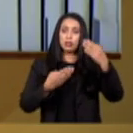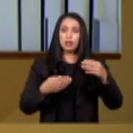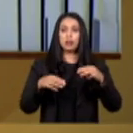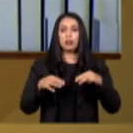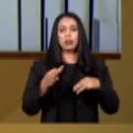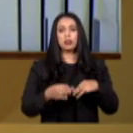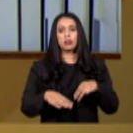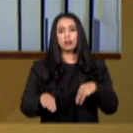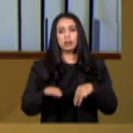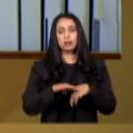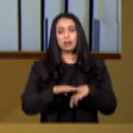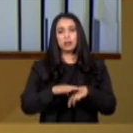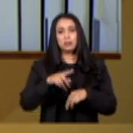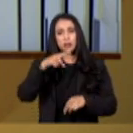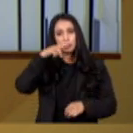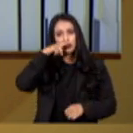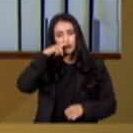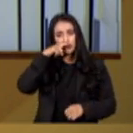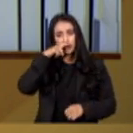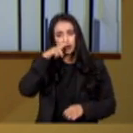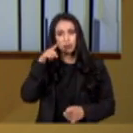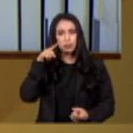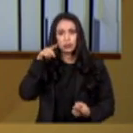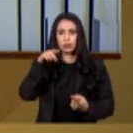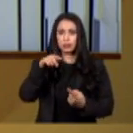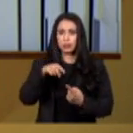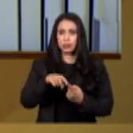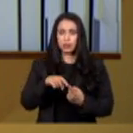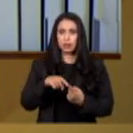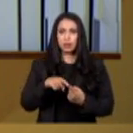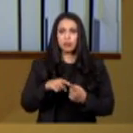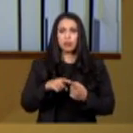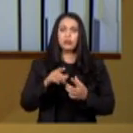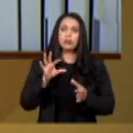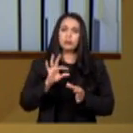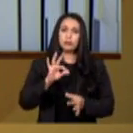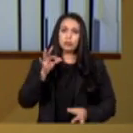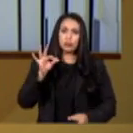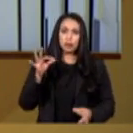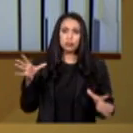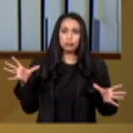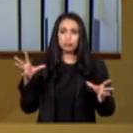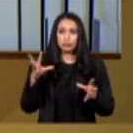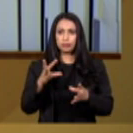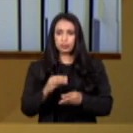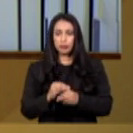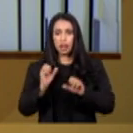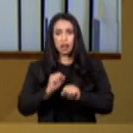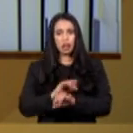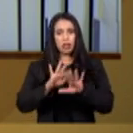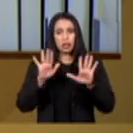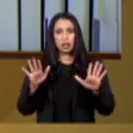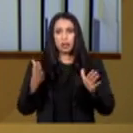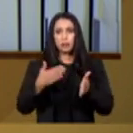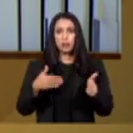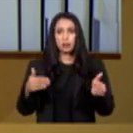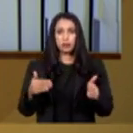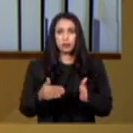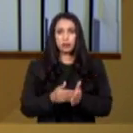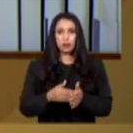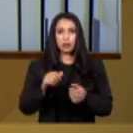ministro luiz edson fachin e pela objetivação do longo voto de maneira bastante clara para todos